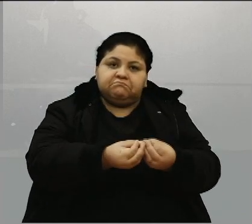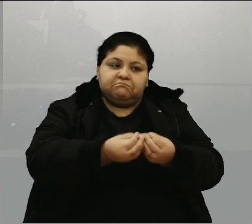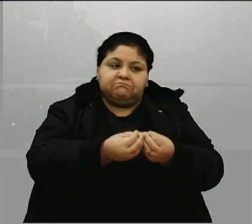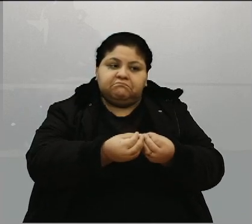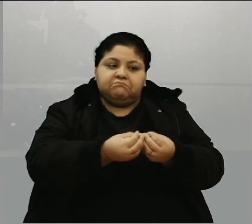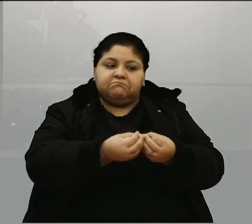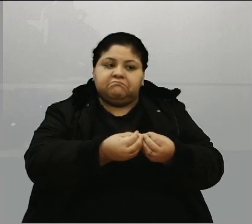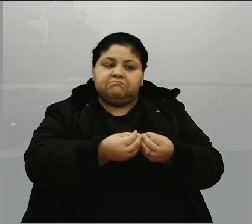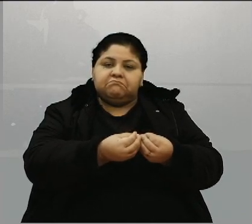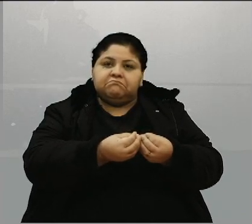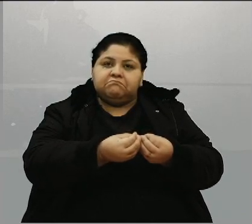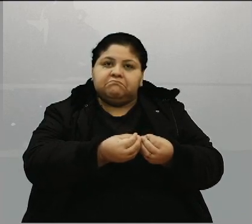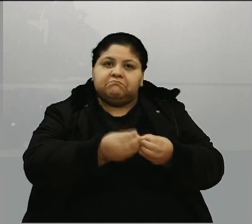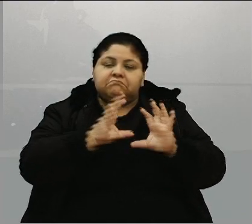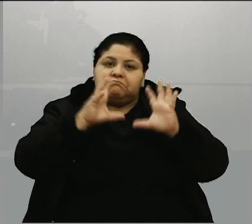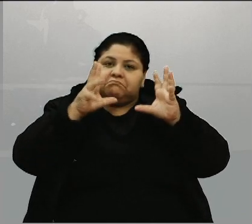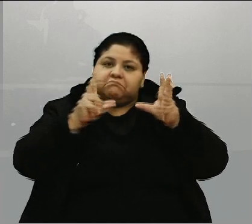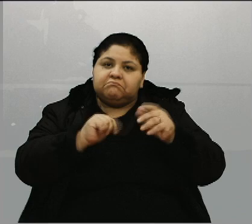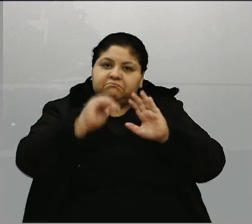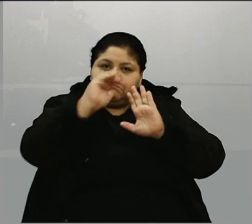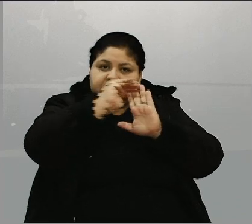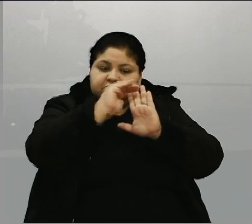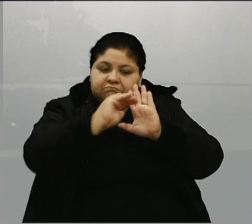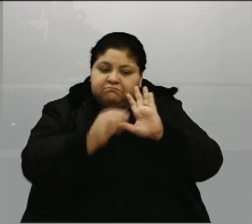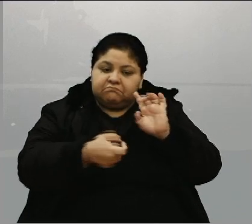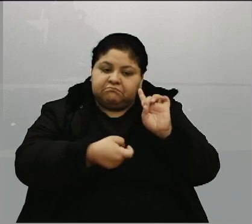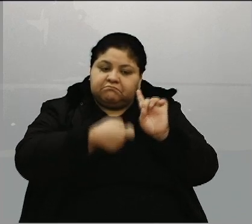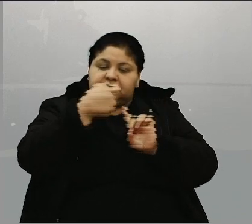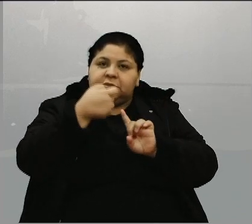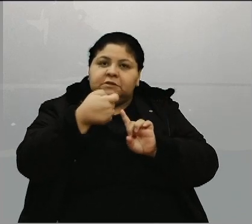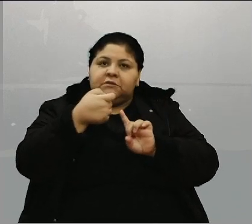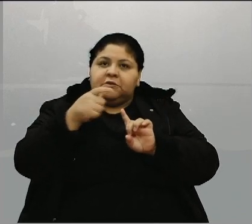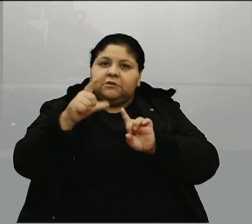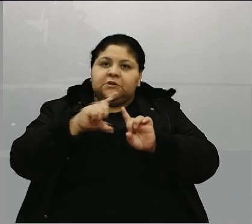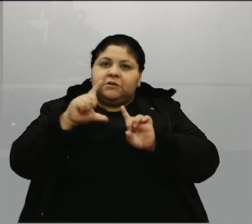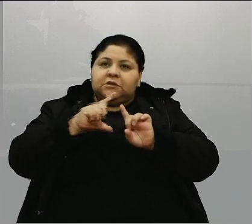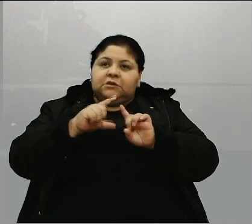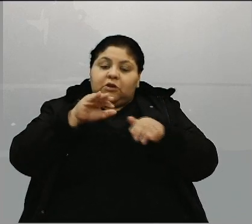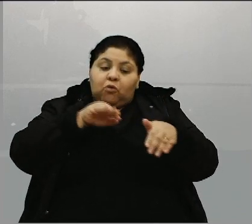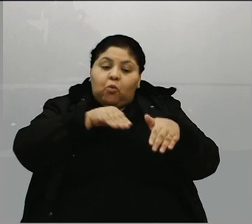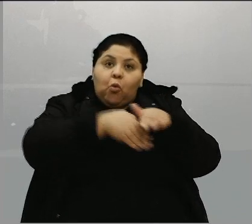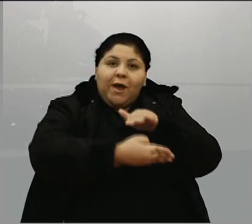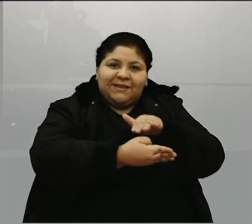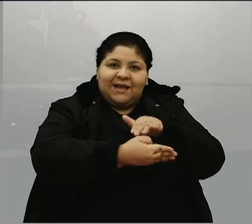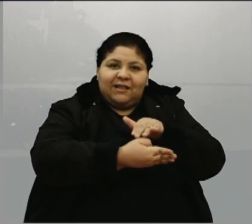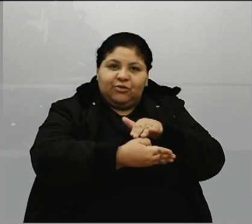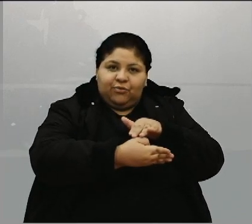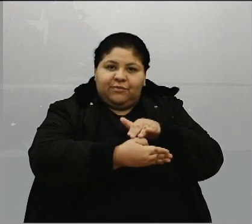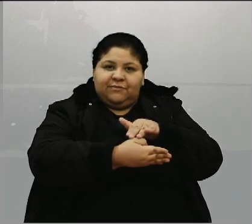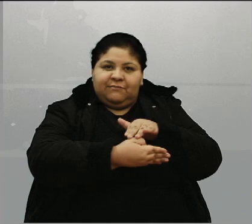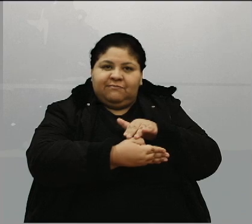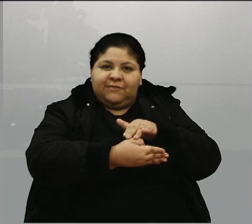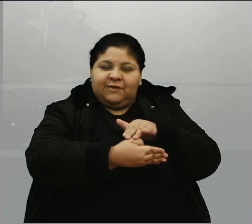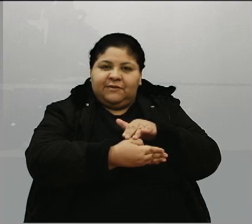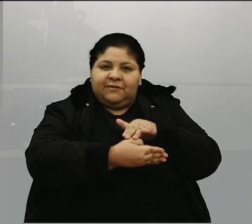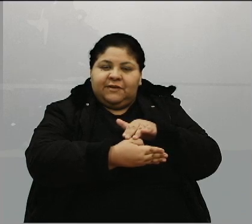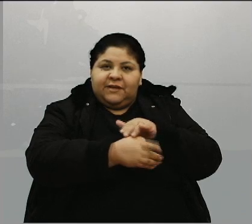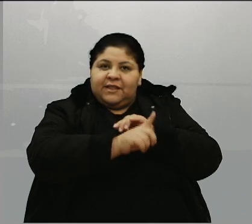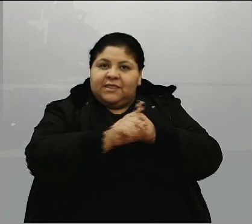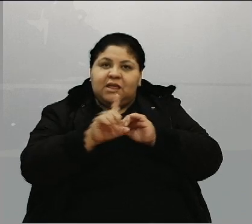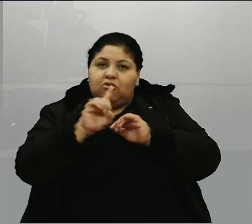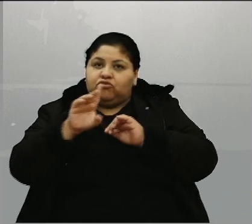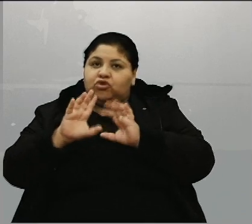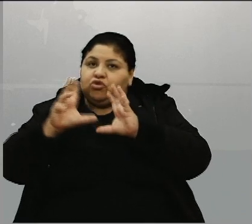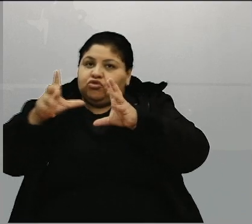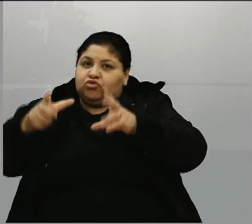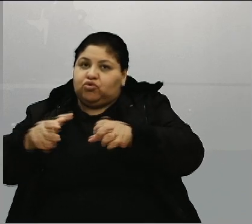né? Todos os meses tenha, para se ter um estoque disponível, né? E não simplesmente todos